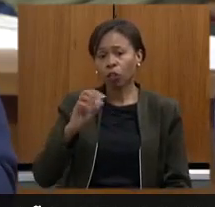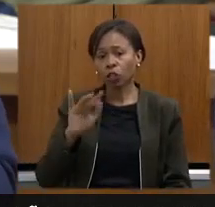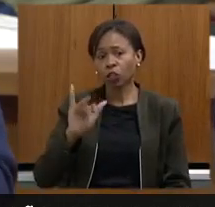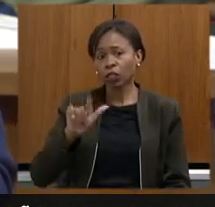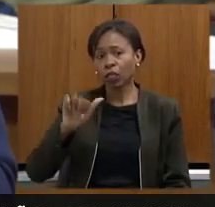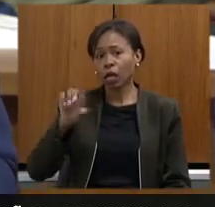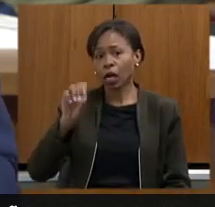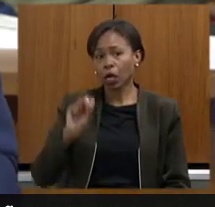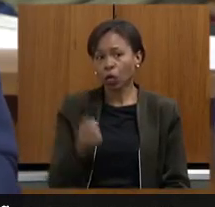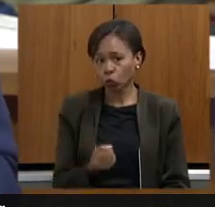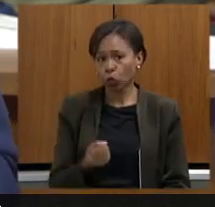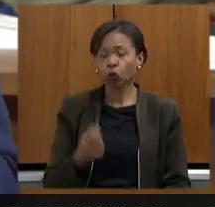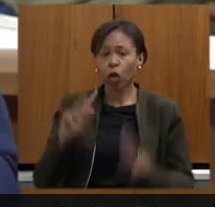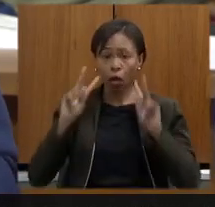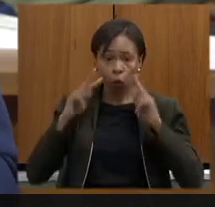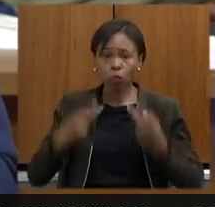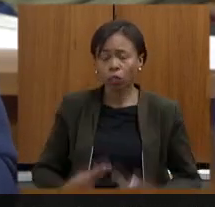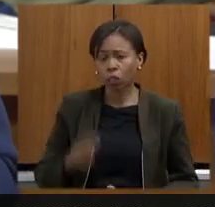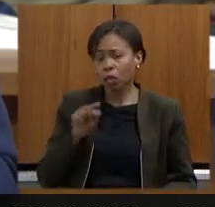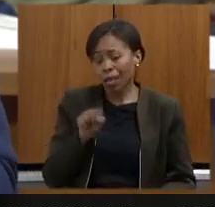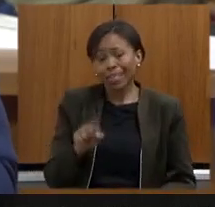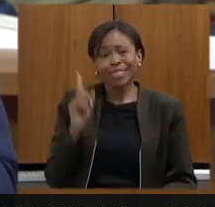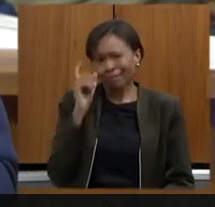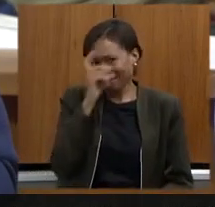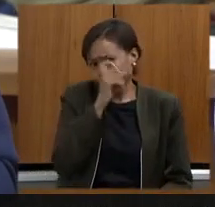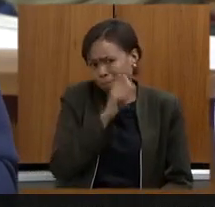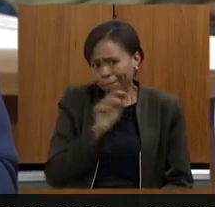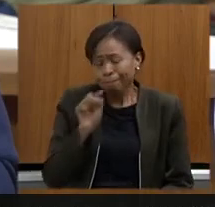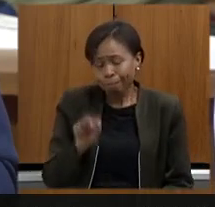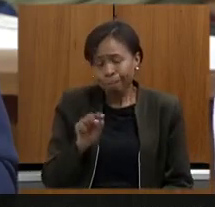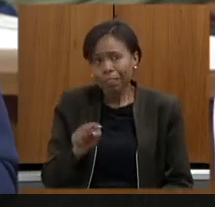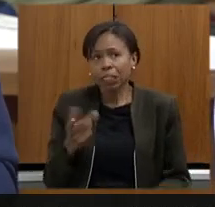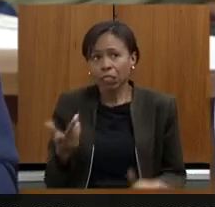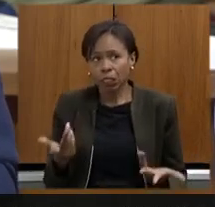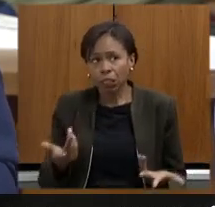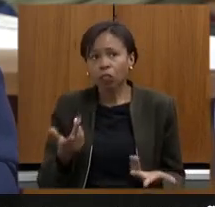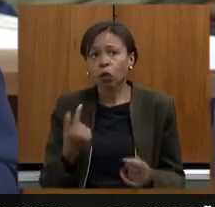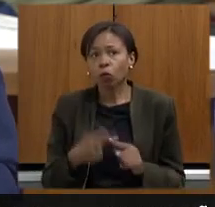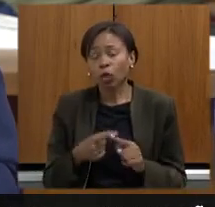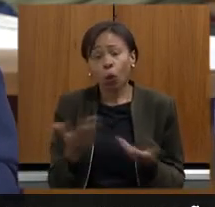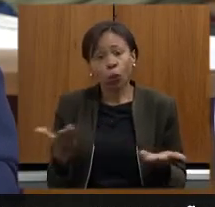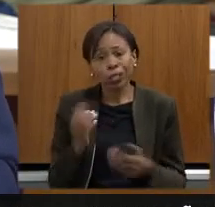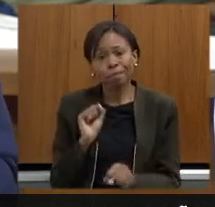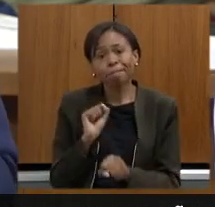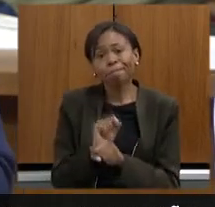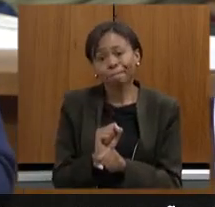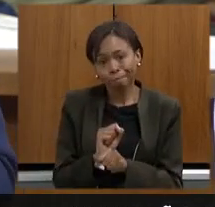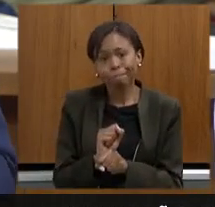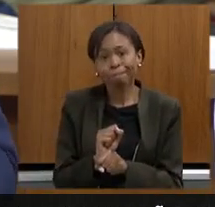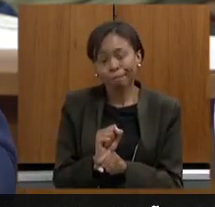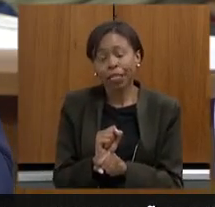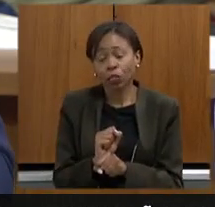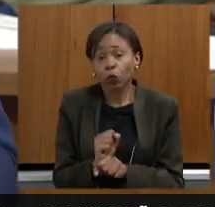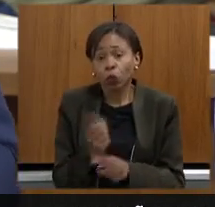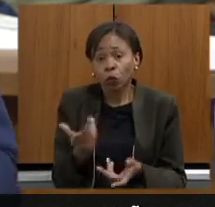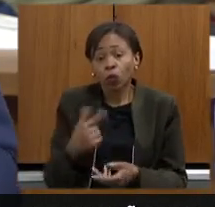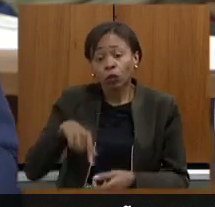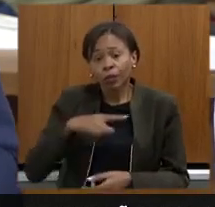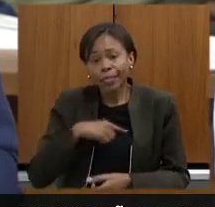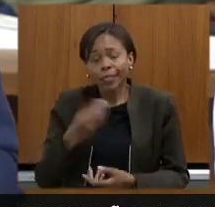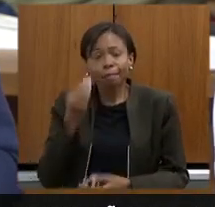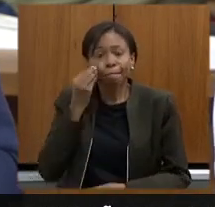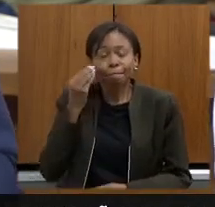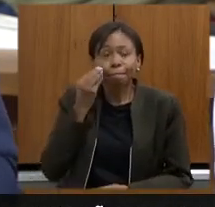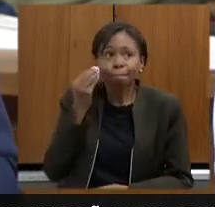questão não é simples e complexa elas estão hoje digamos paradas no estado pois nós estamos estamos em busca